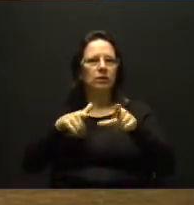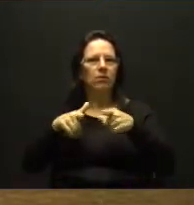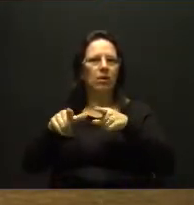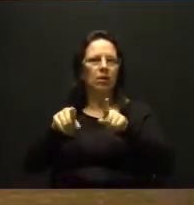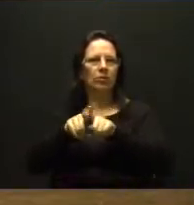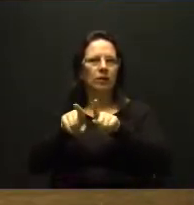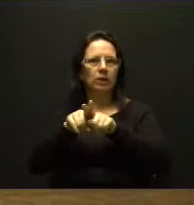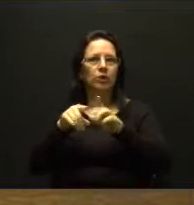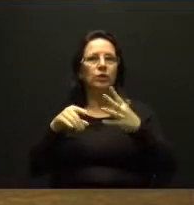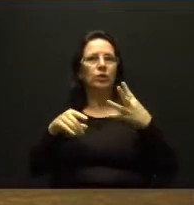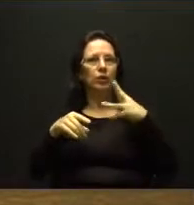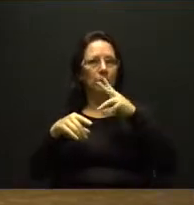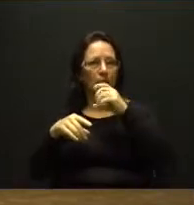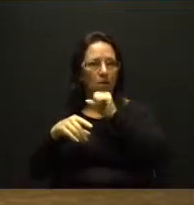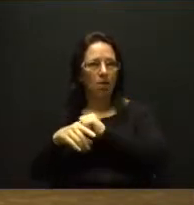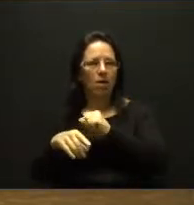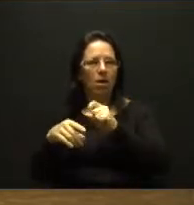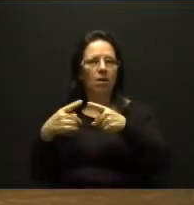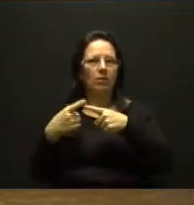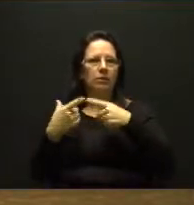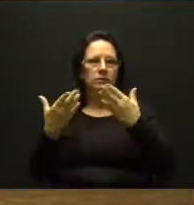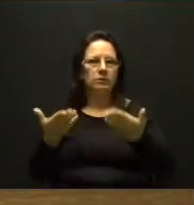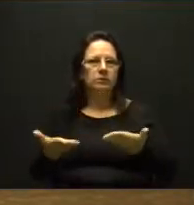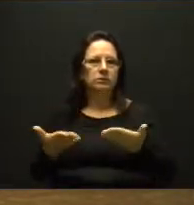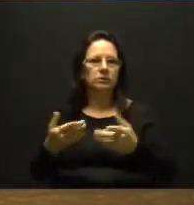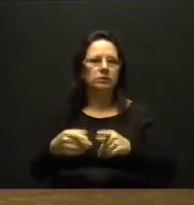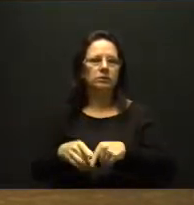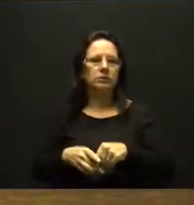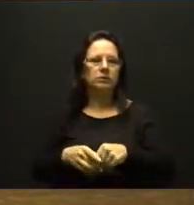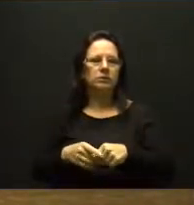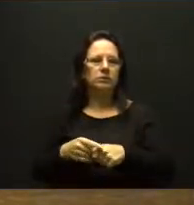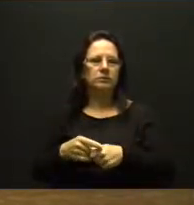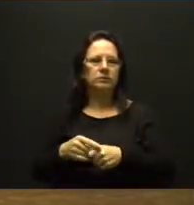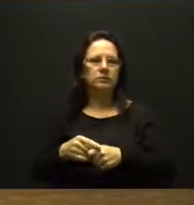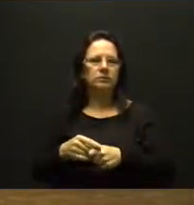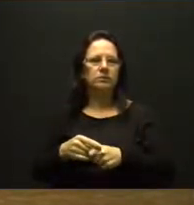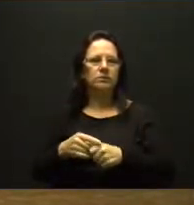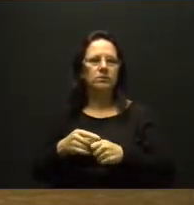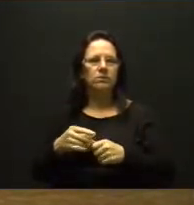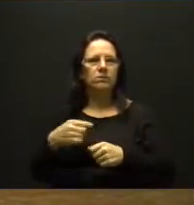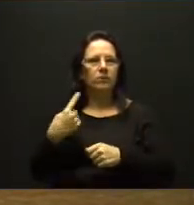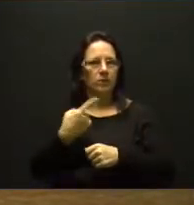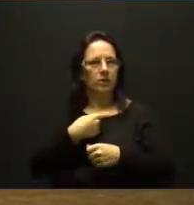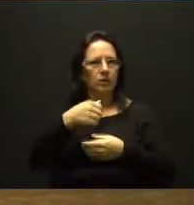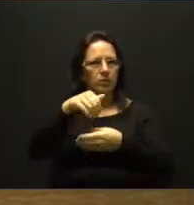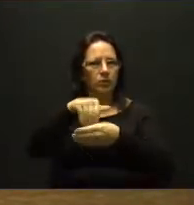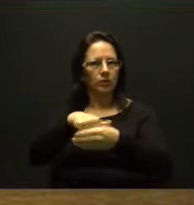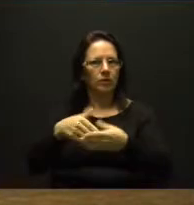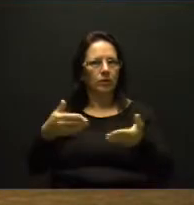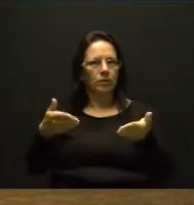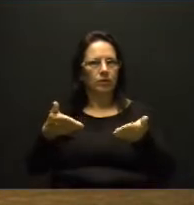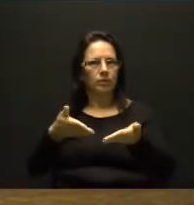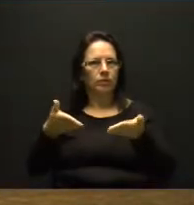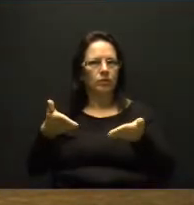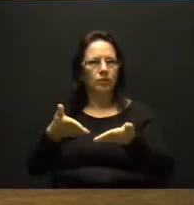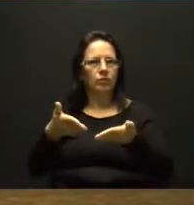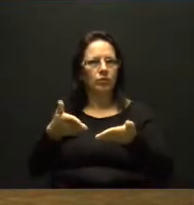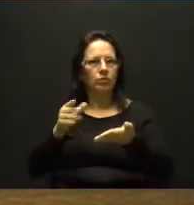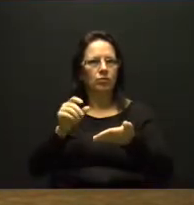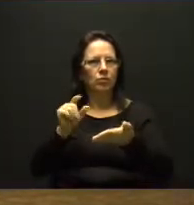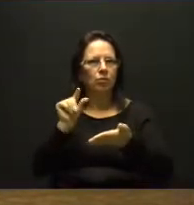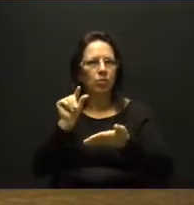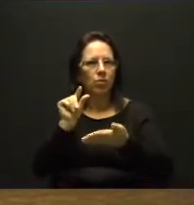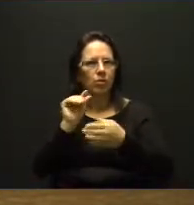é muitas vezes são prejudicados vereador toninho e então que nós estamos votando hoje aqui vereador sérgio é uma pequena